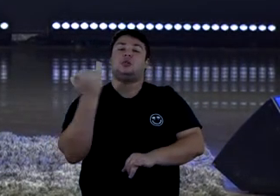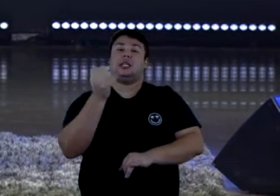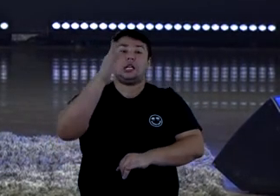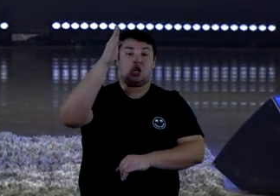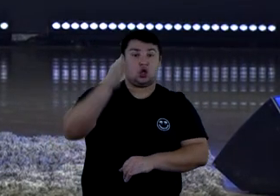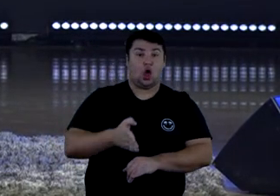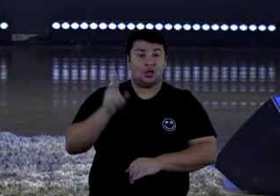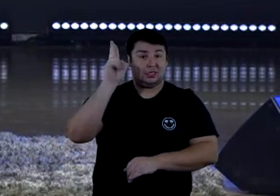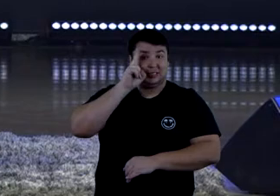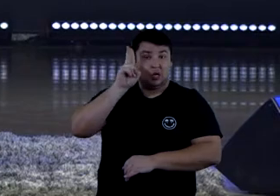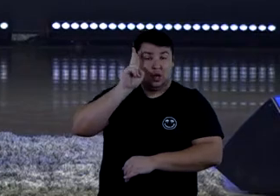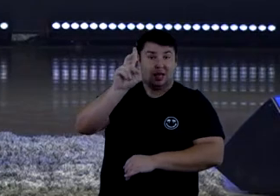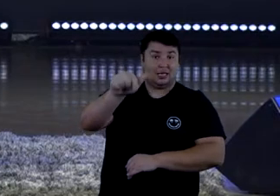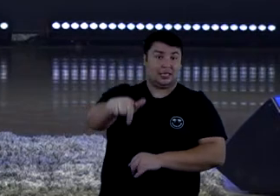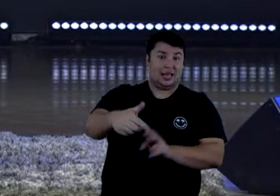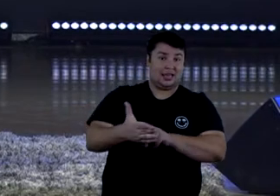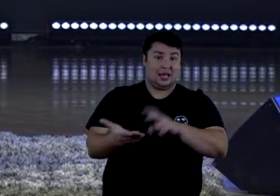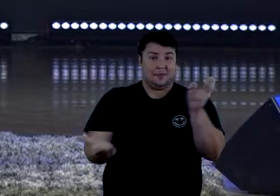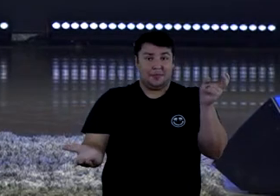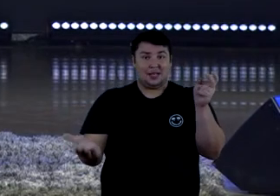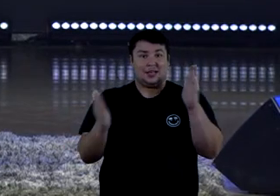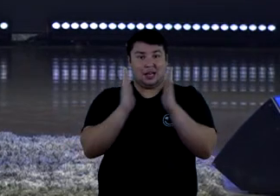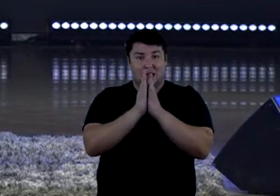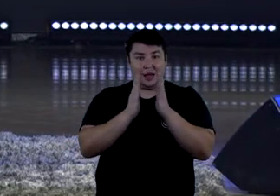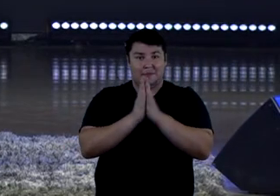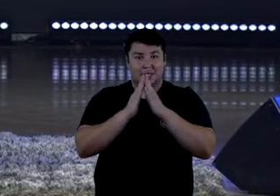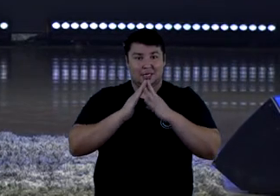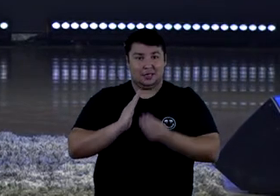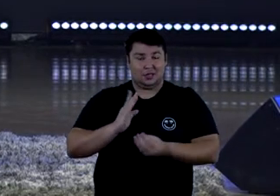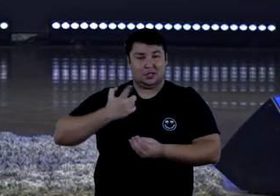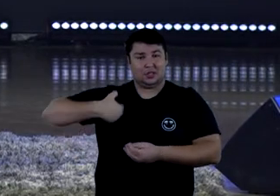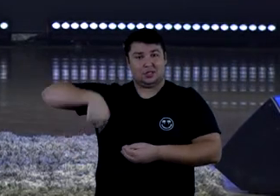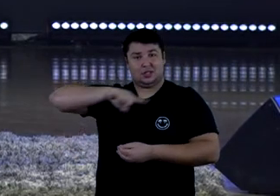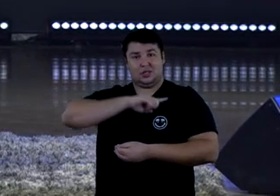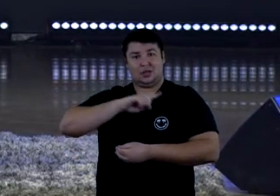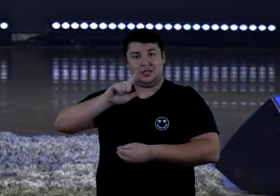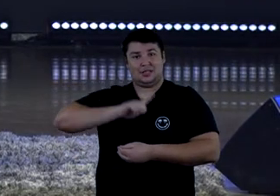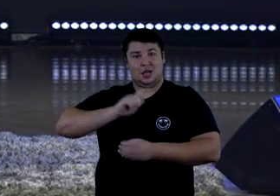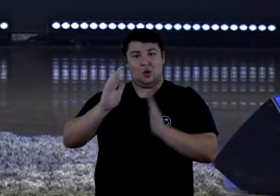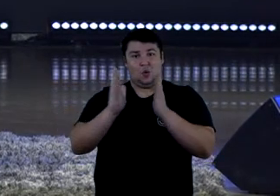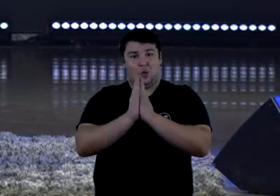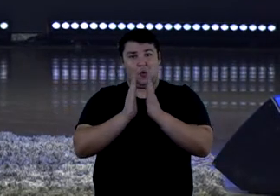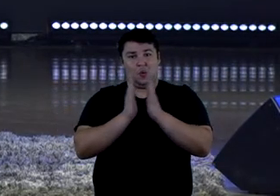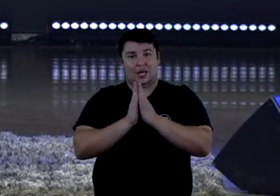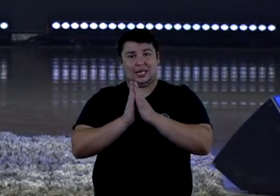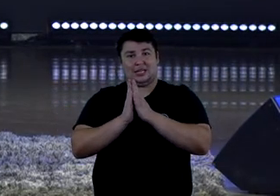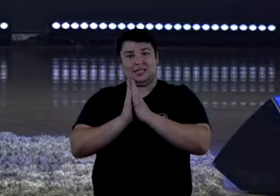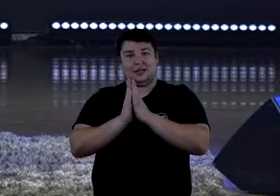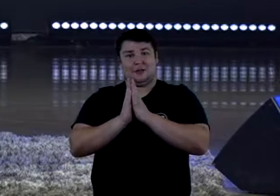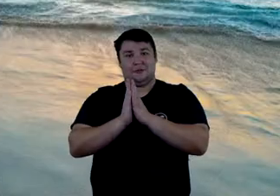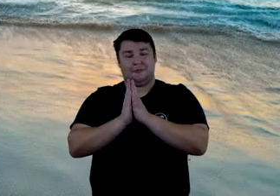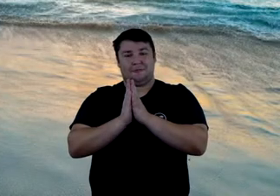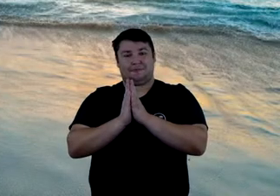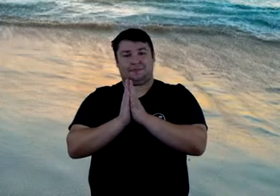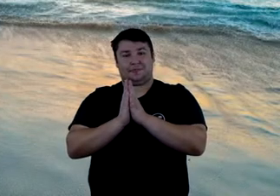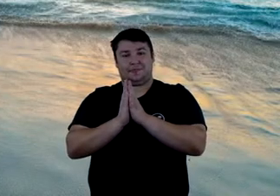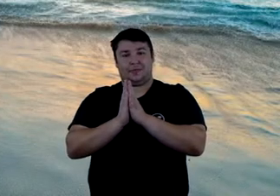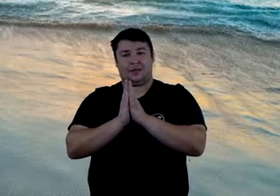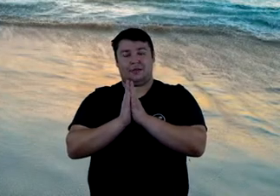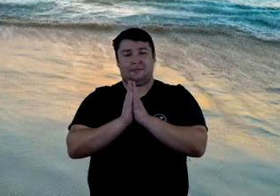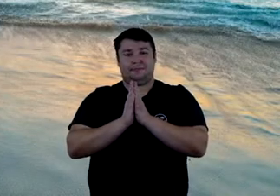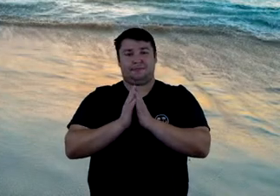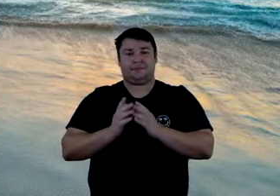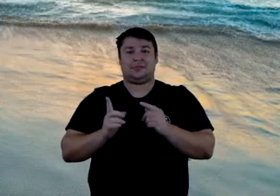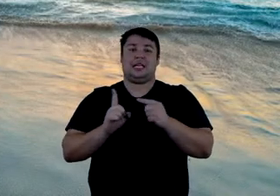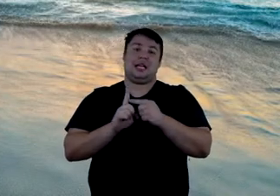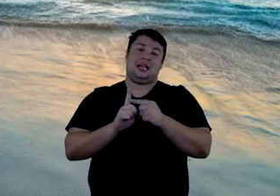às 7 horas da manhã na capela de oração nós temos a nossa oração semanal. Então amanhã às 7 horas